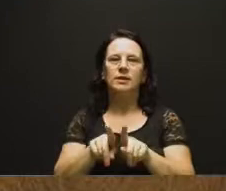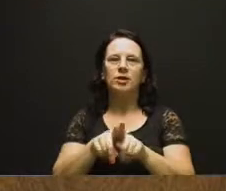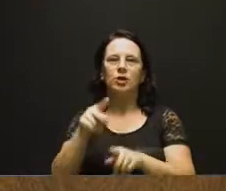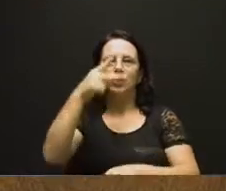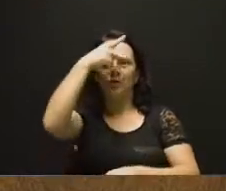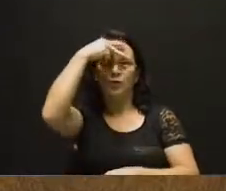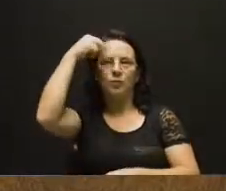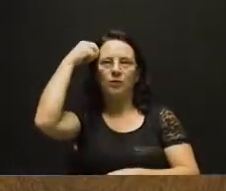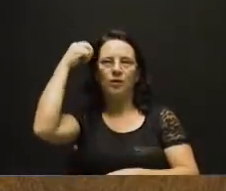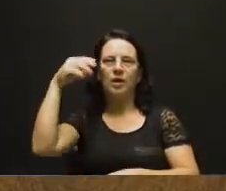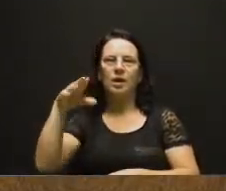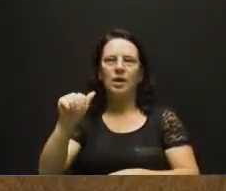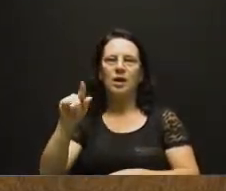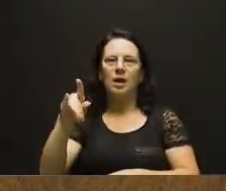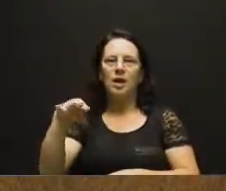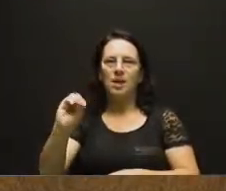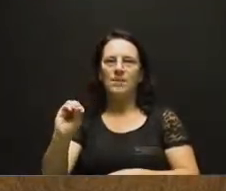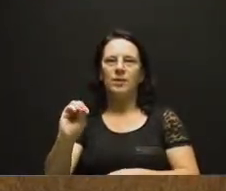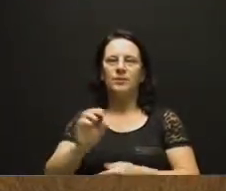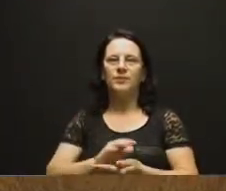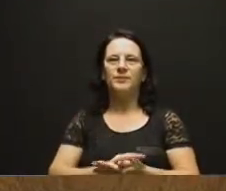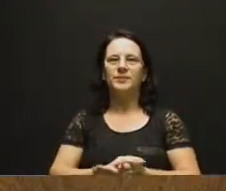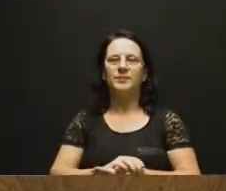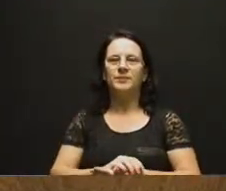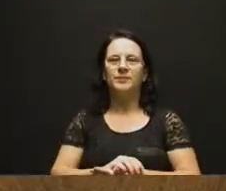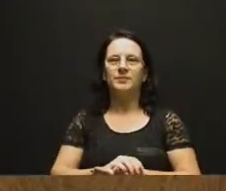prefeito municipal ademar de oliveira